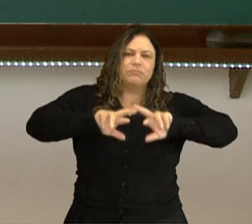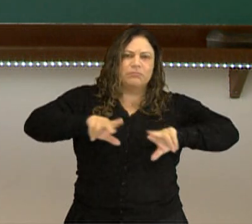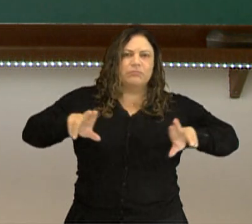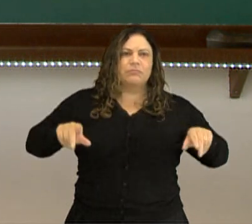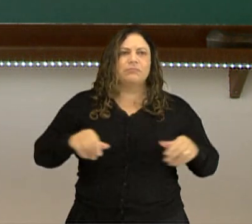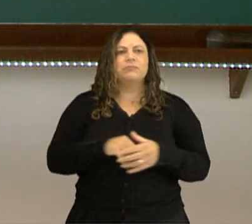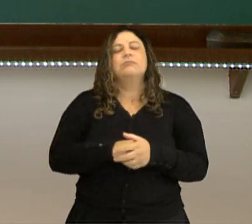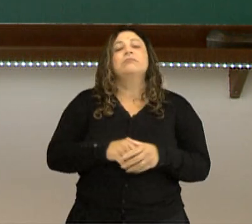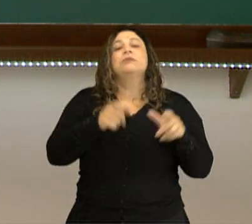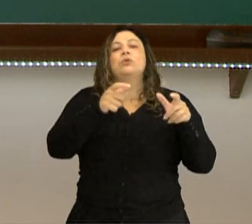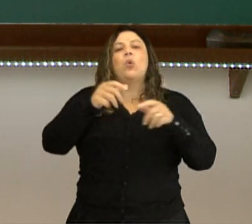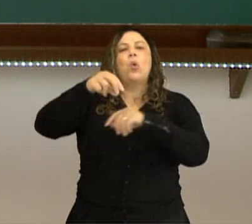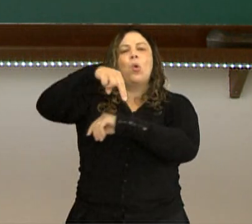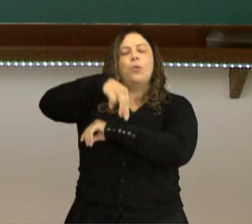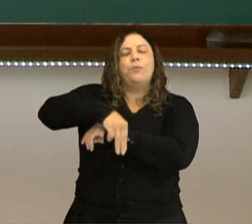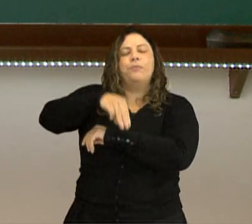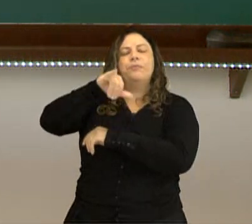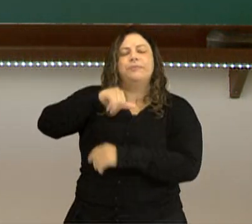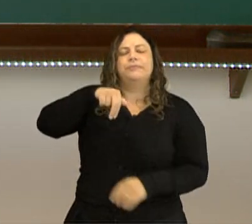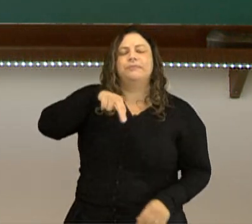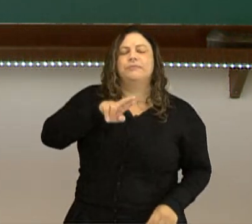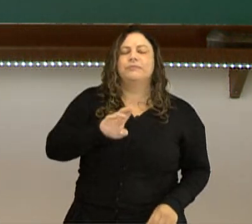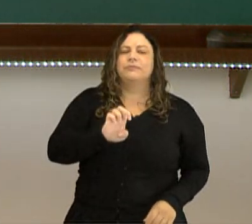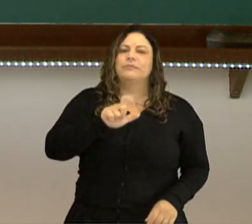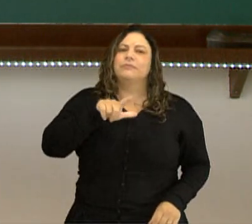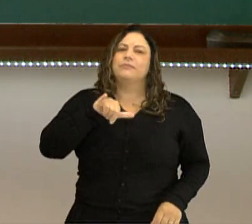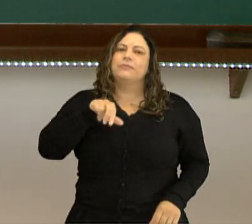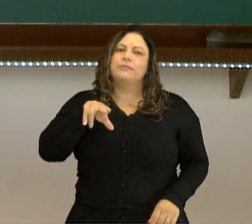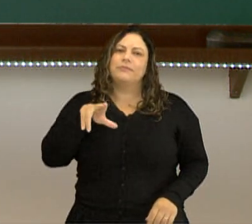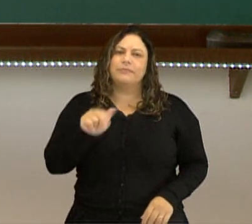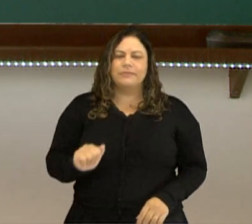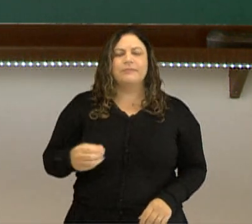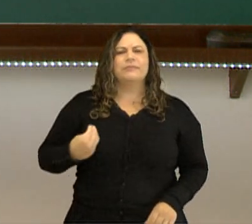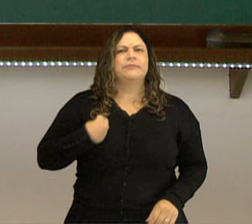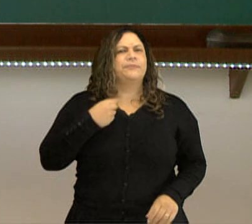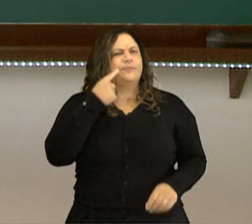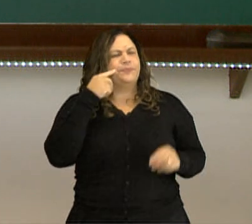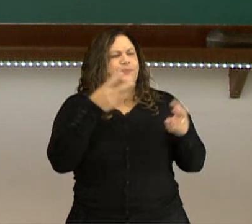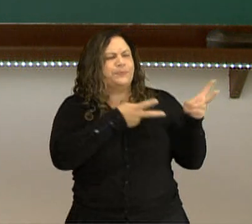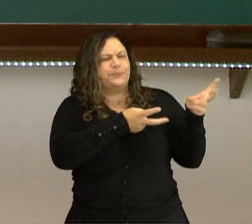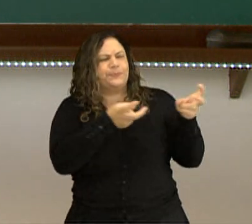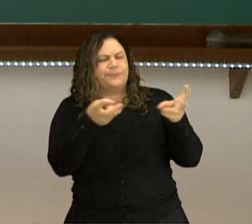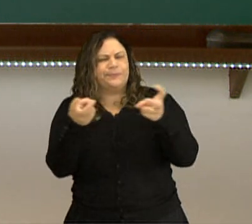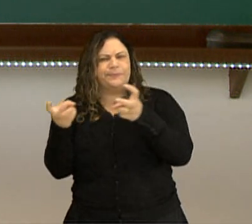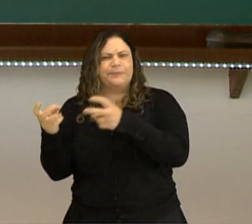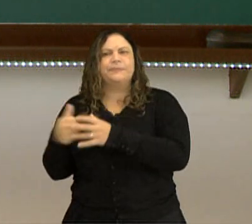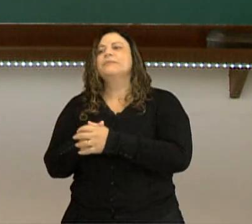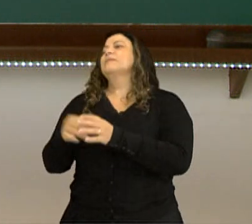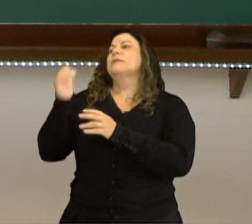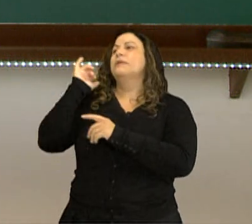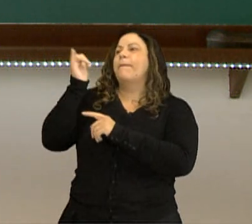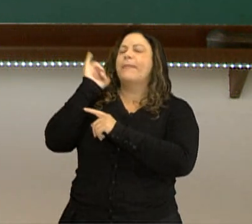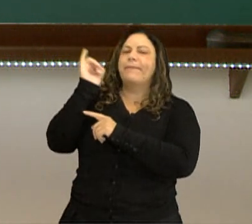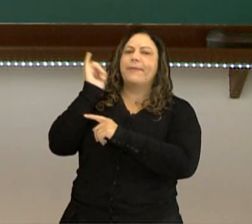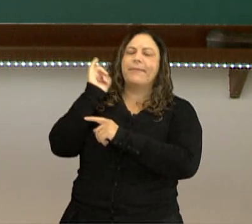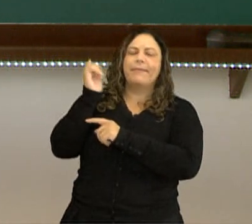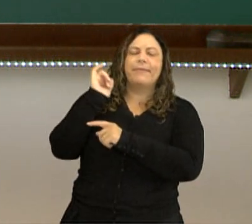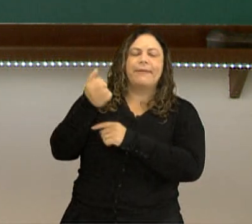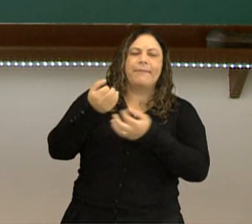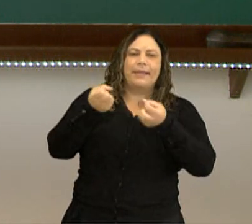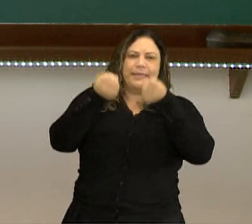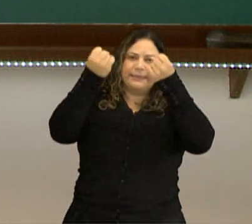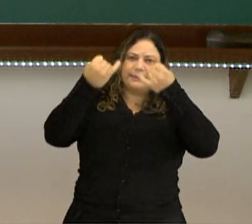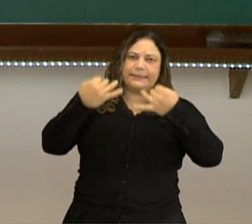aonde a Miquelina, estava presente e escutou toda essa narração, essa narrativa que tem